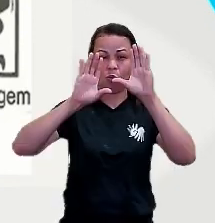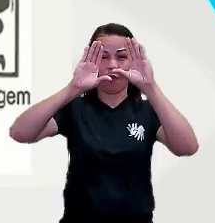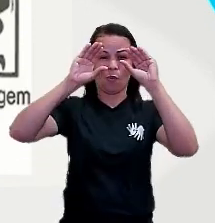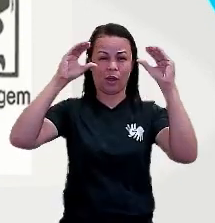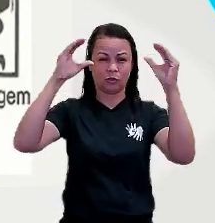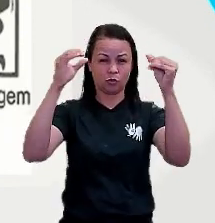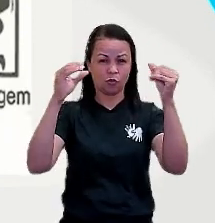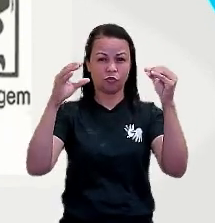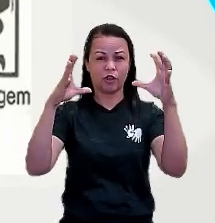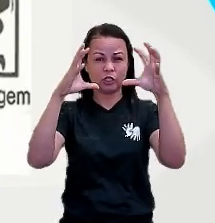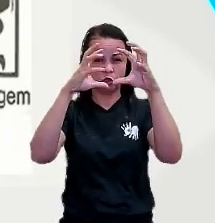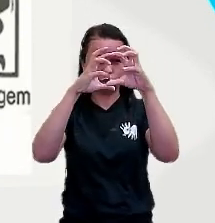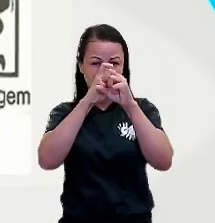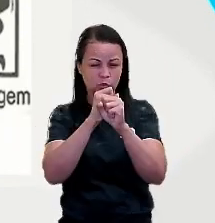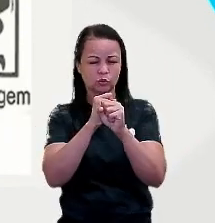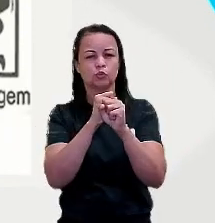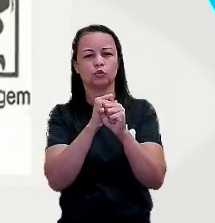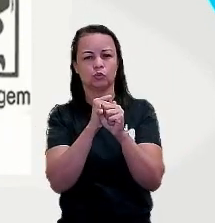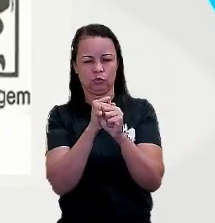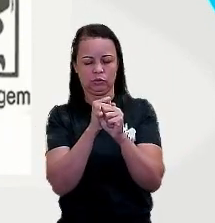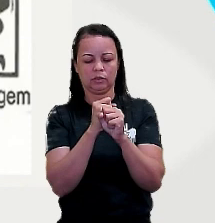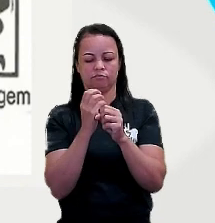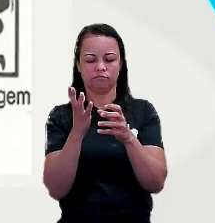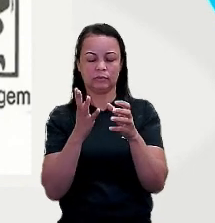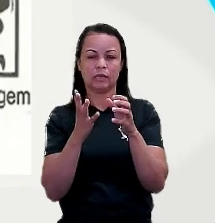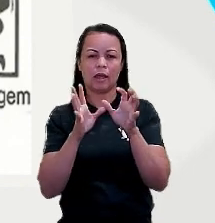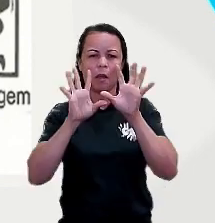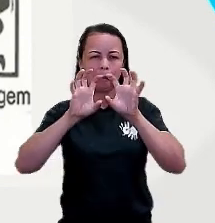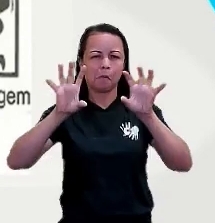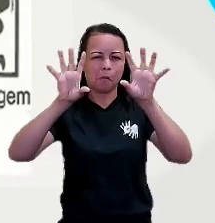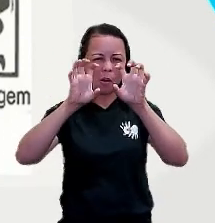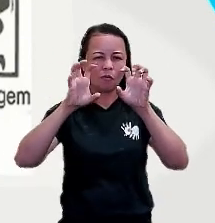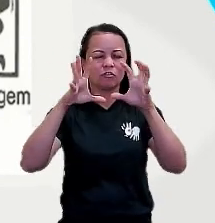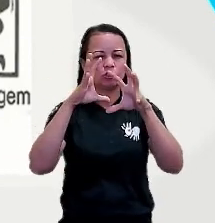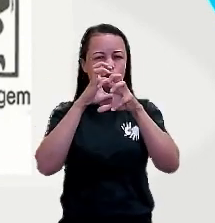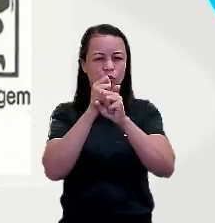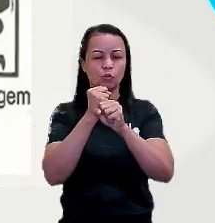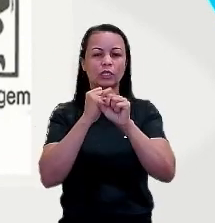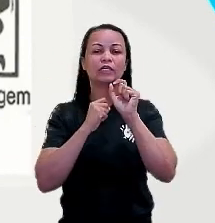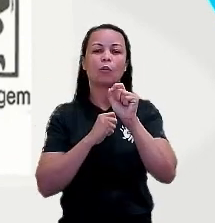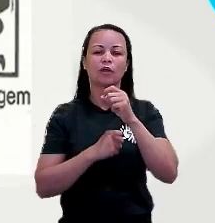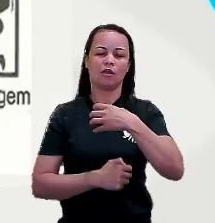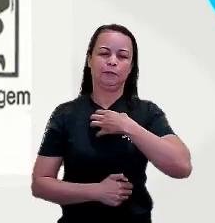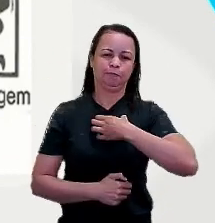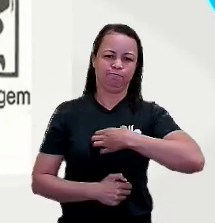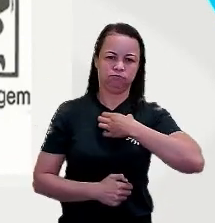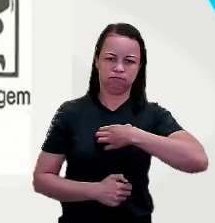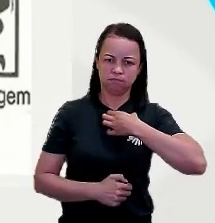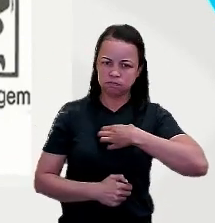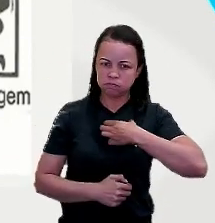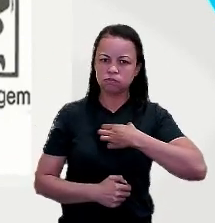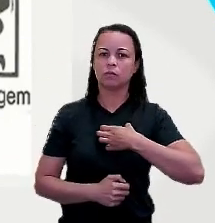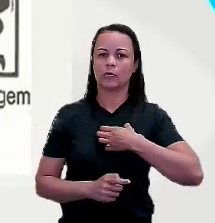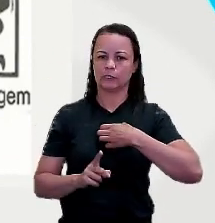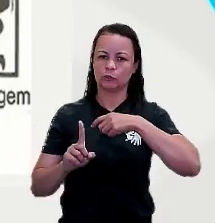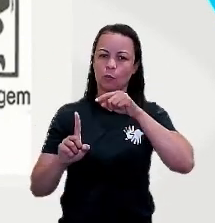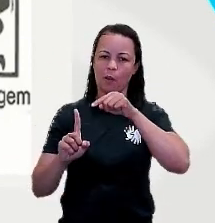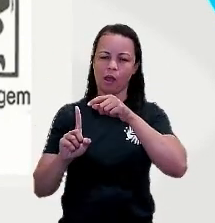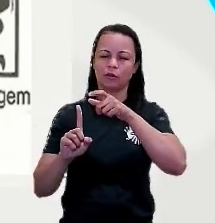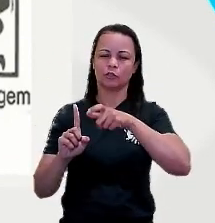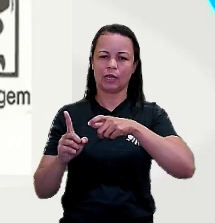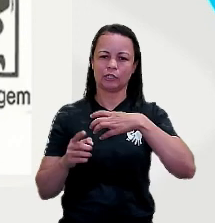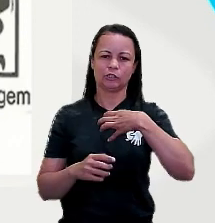e escura. Indica que o personagem ele está zangado, tá? Então, gente, isso aí são